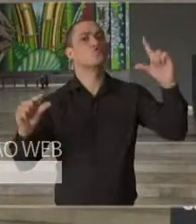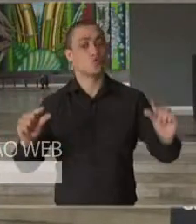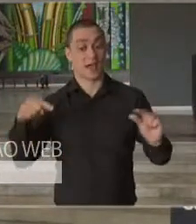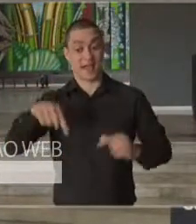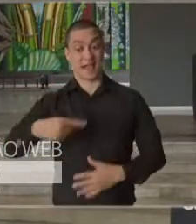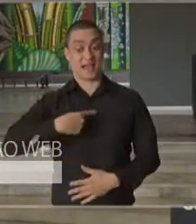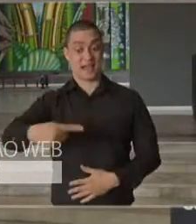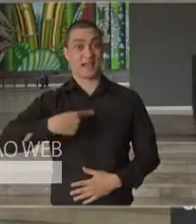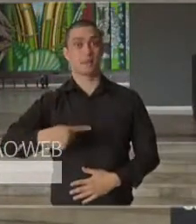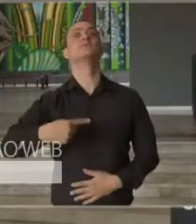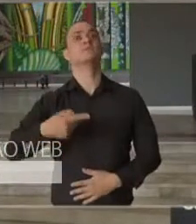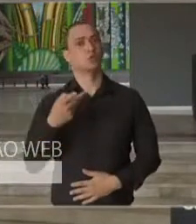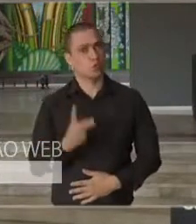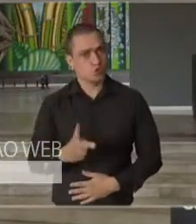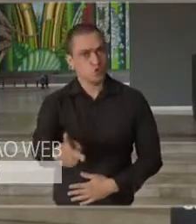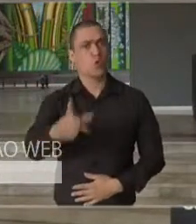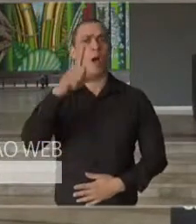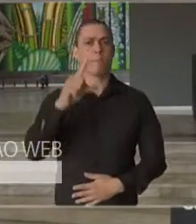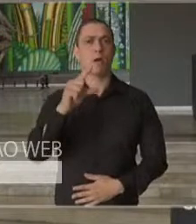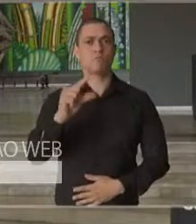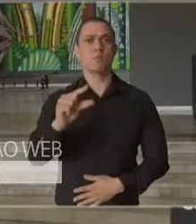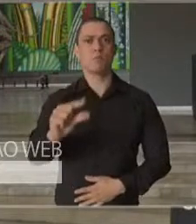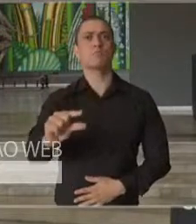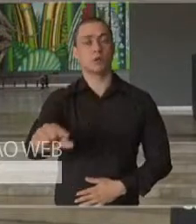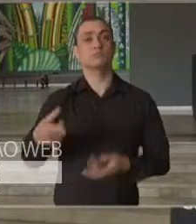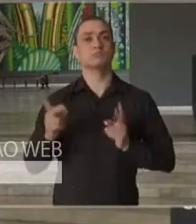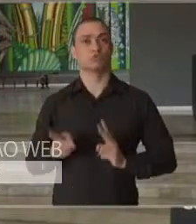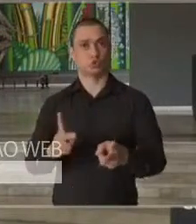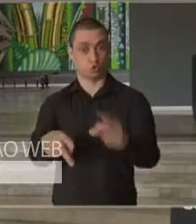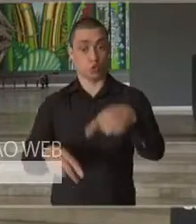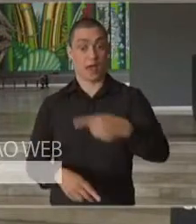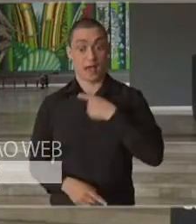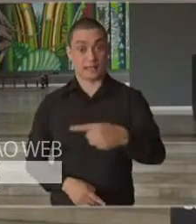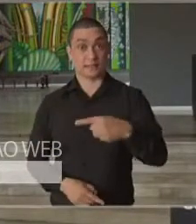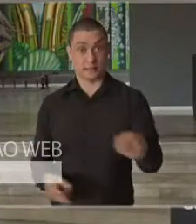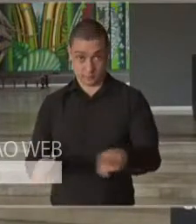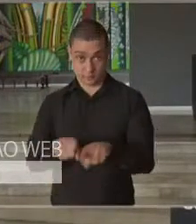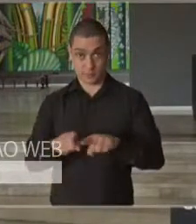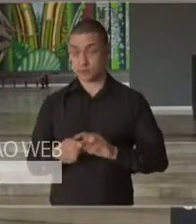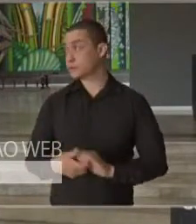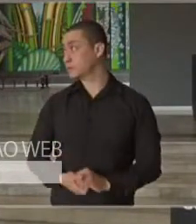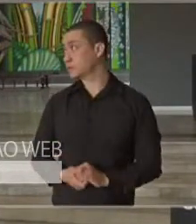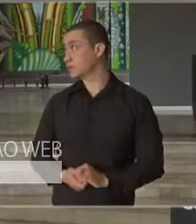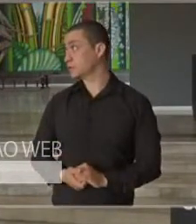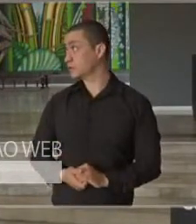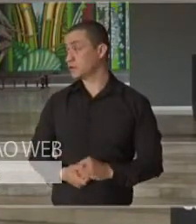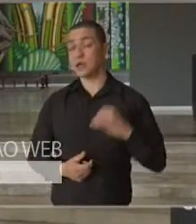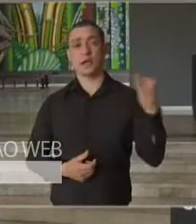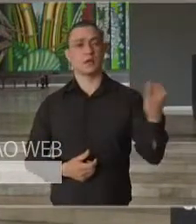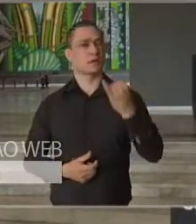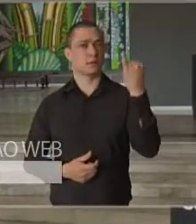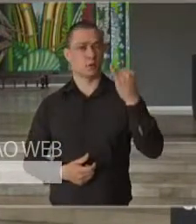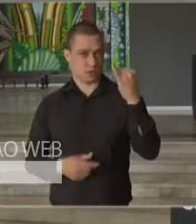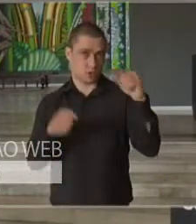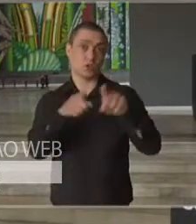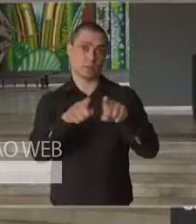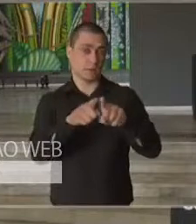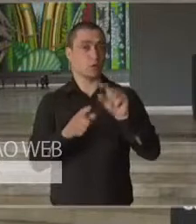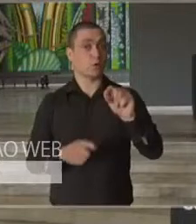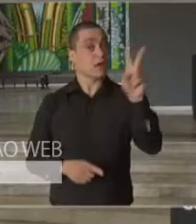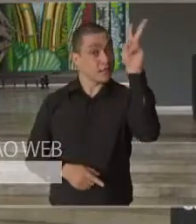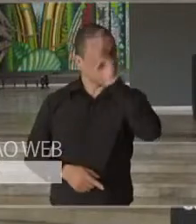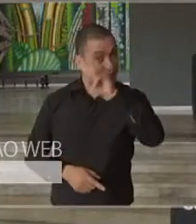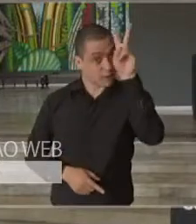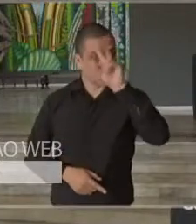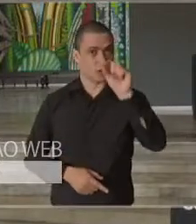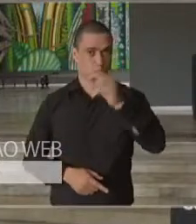agora, continuamos essa tendência de redução nessa semana também. É importantíssimo também